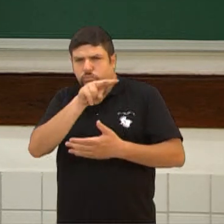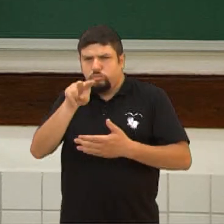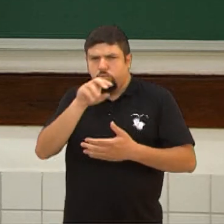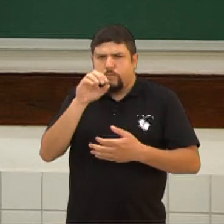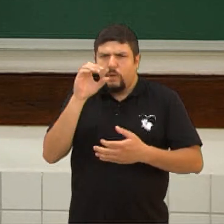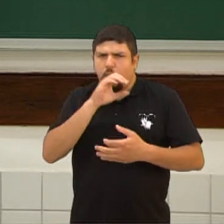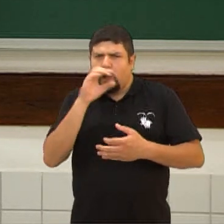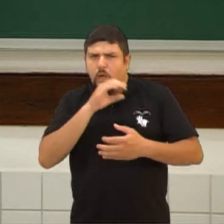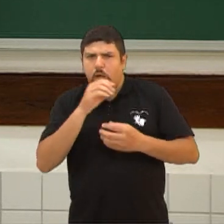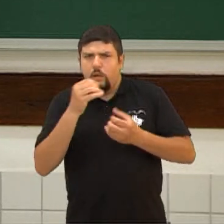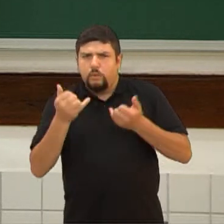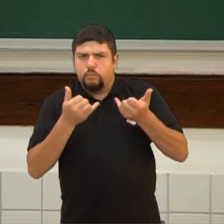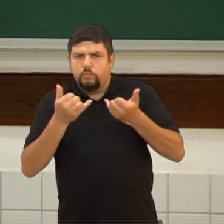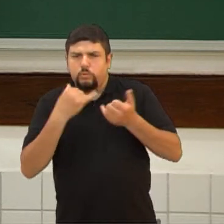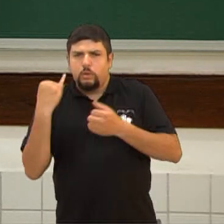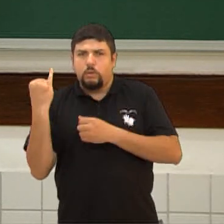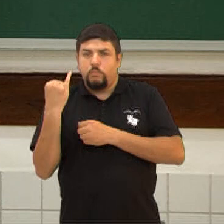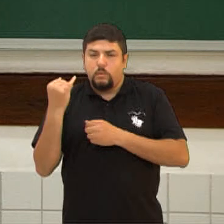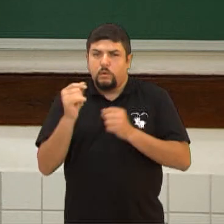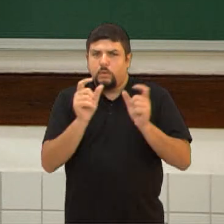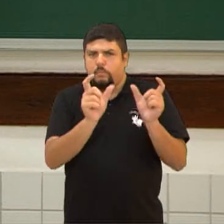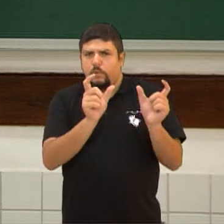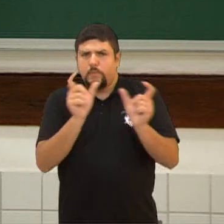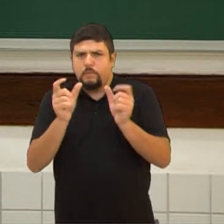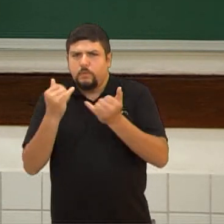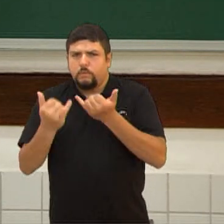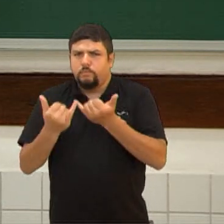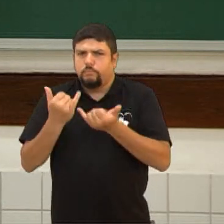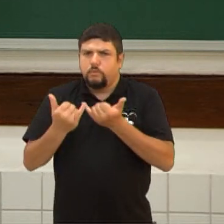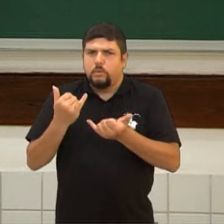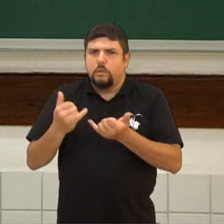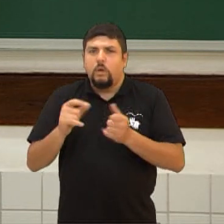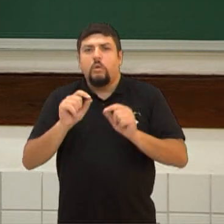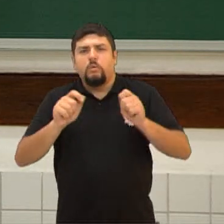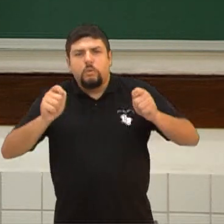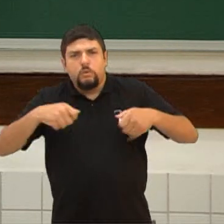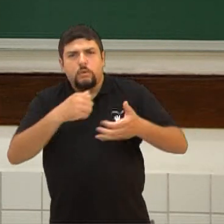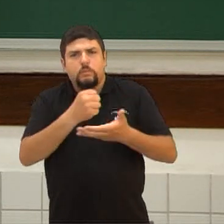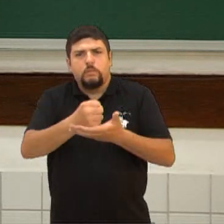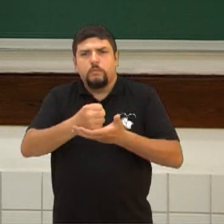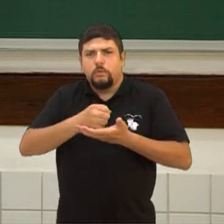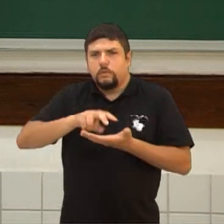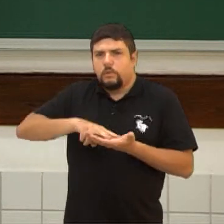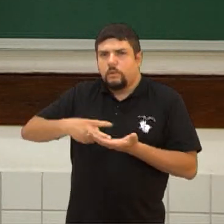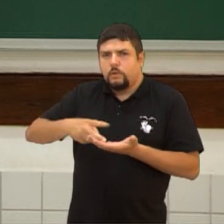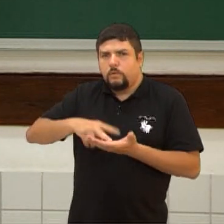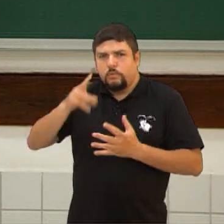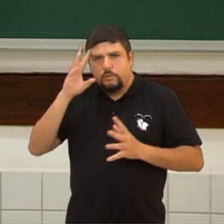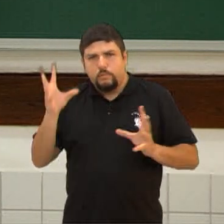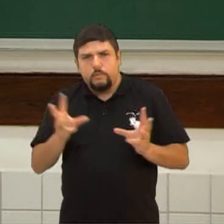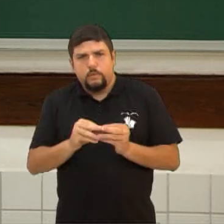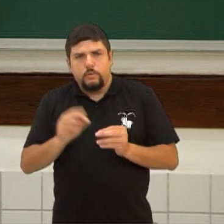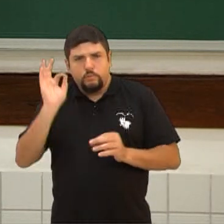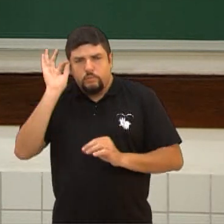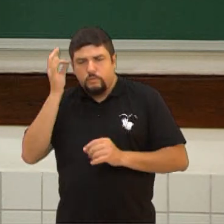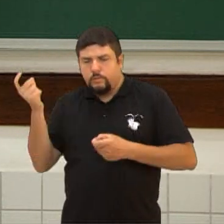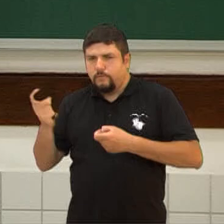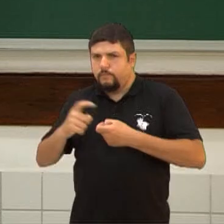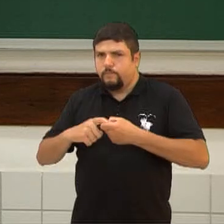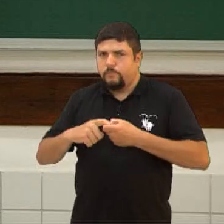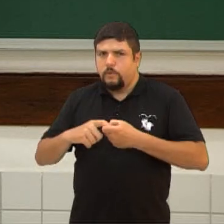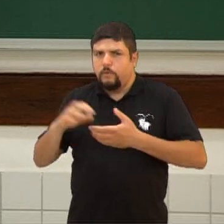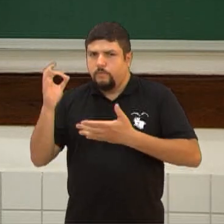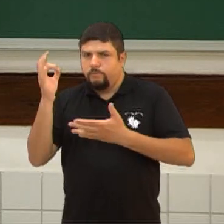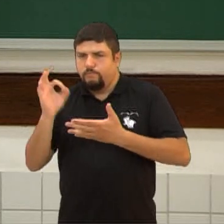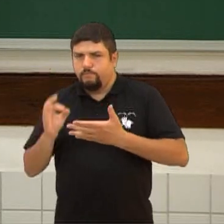informações importantes, palavras-chave, palavras cognatas, tudo que pode te ajudar numa possível interpretação. Bora lá, já volto para a gente poder